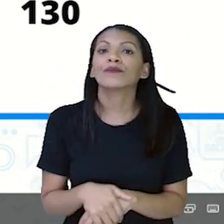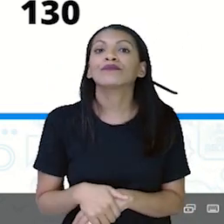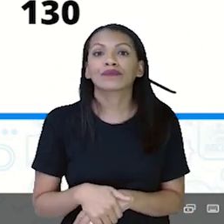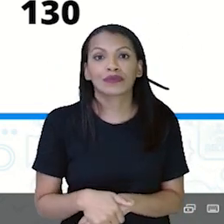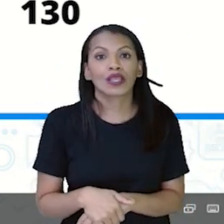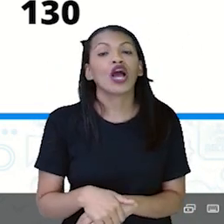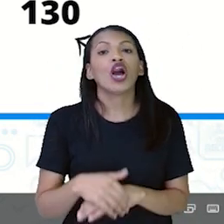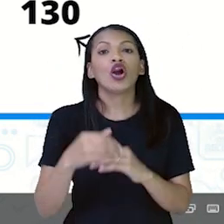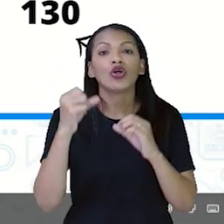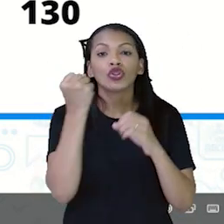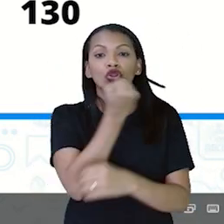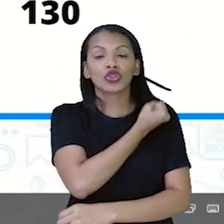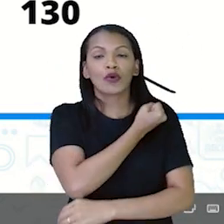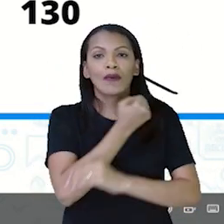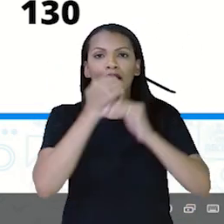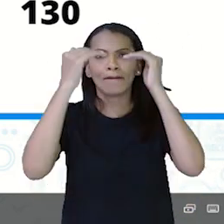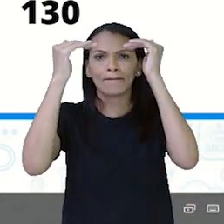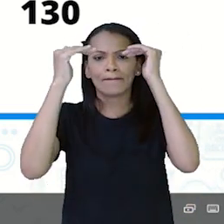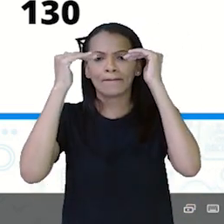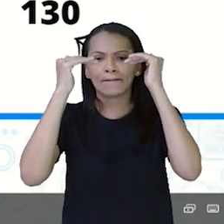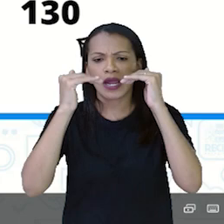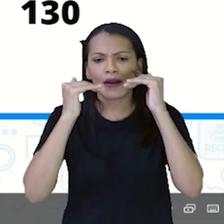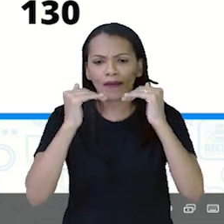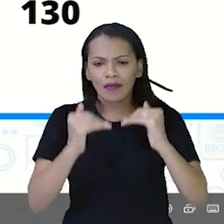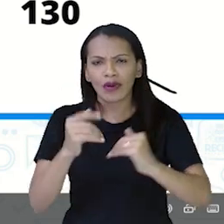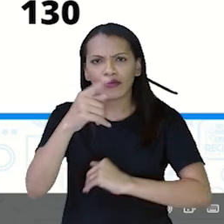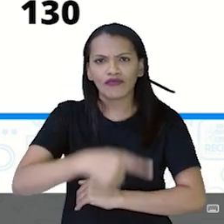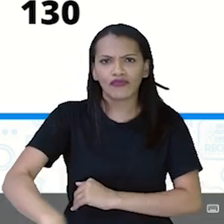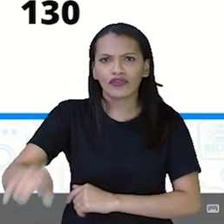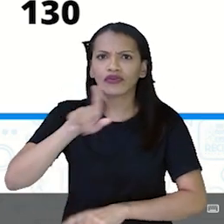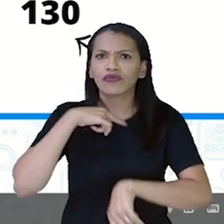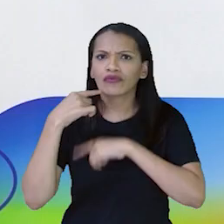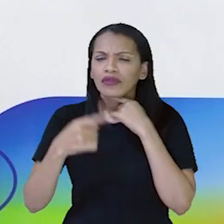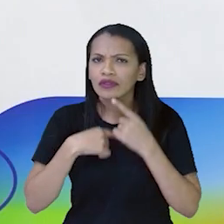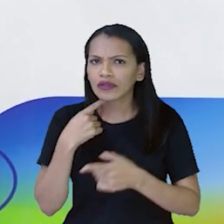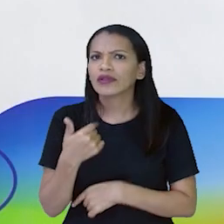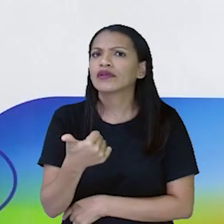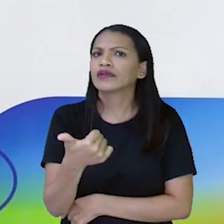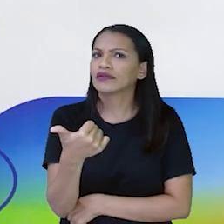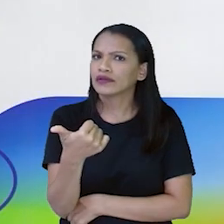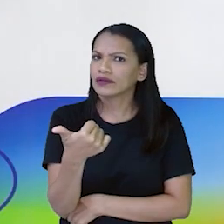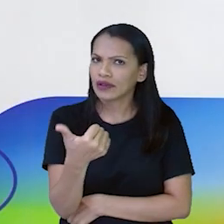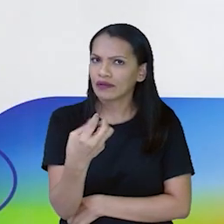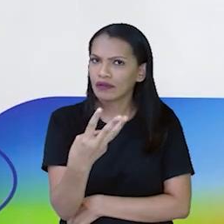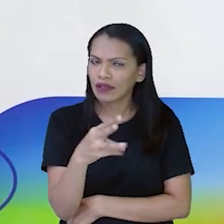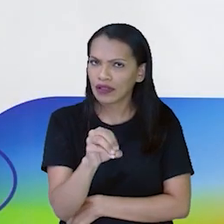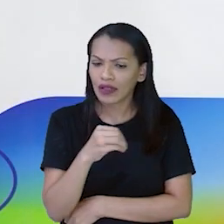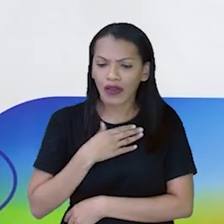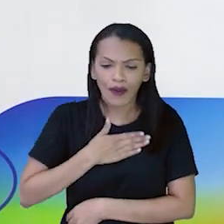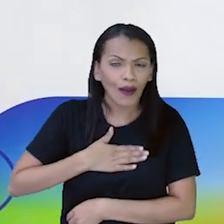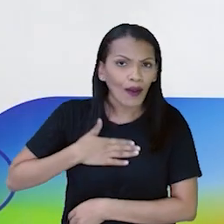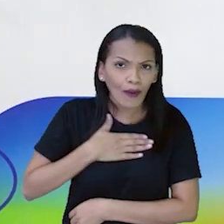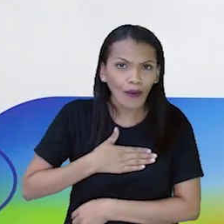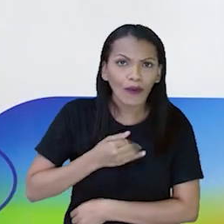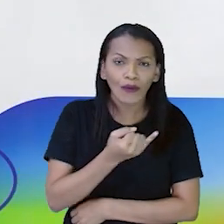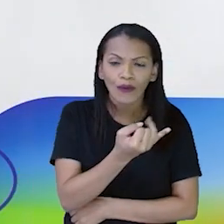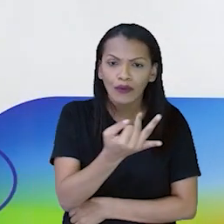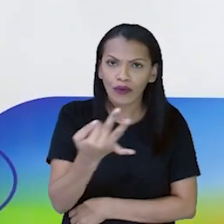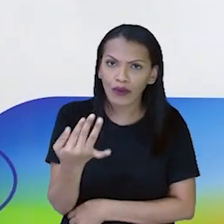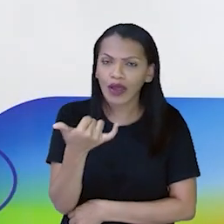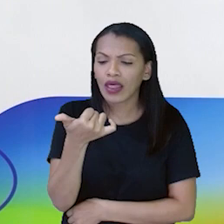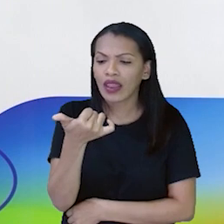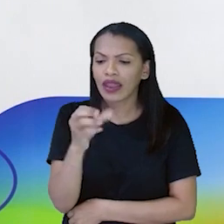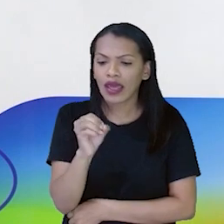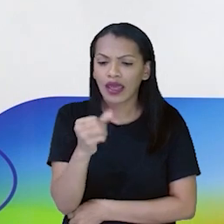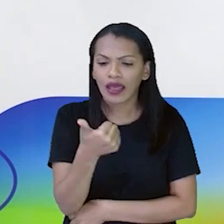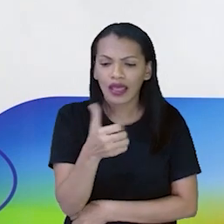número, que é importante também para não causar essa dúvida. E vocês arrasaram, 130. Eu gosto muito de contar assim de 10 em 10, porque eu acho